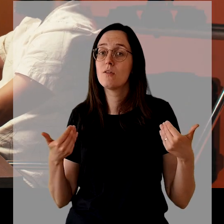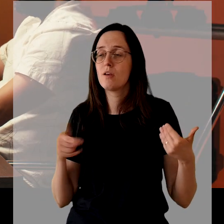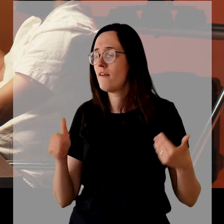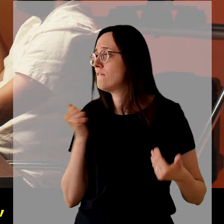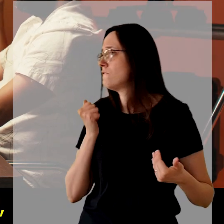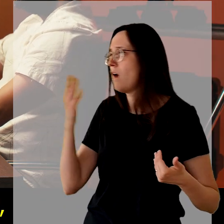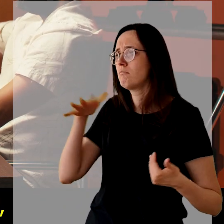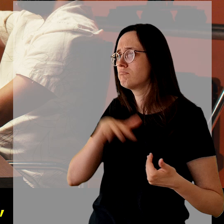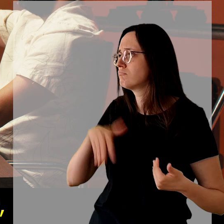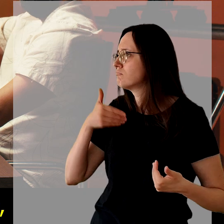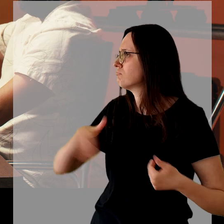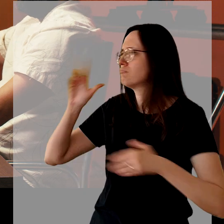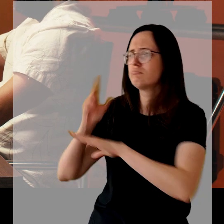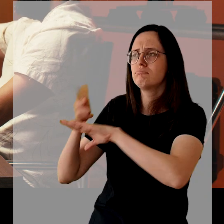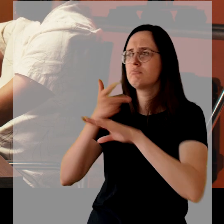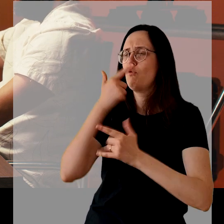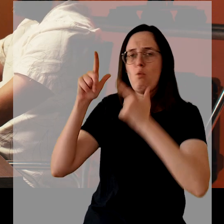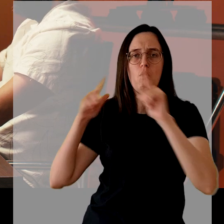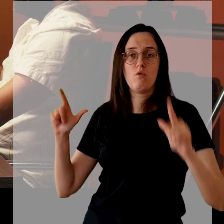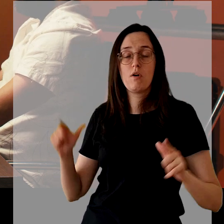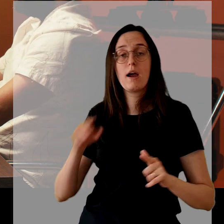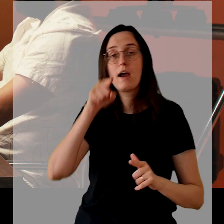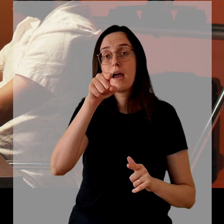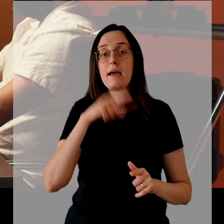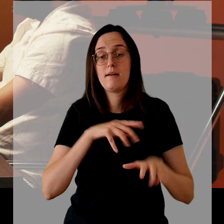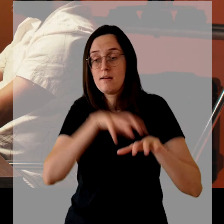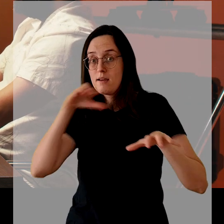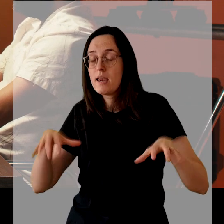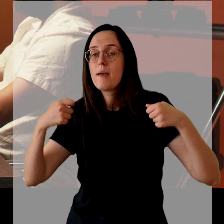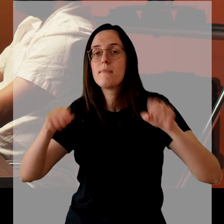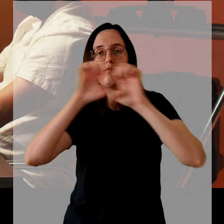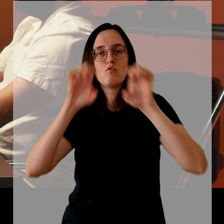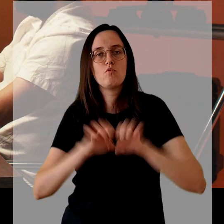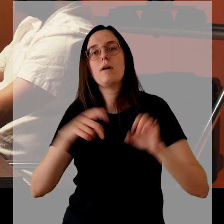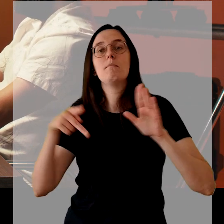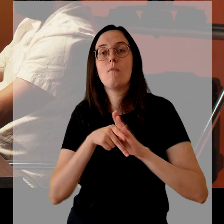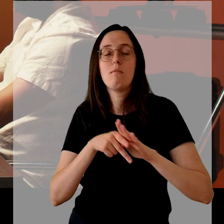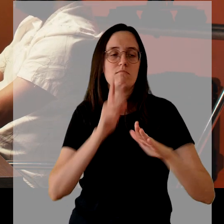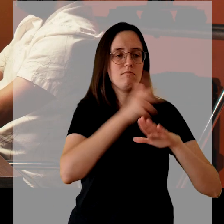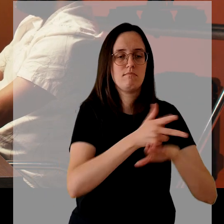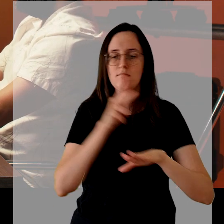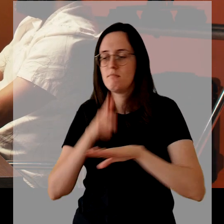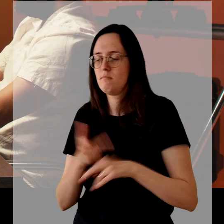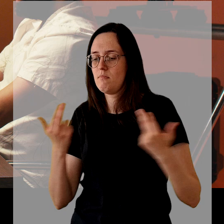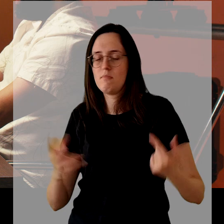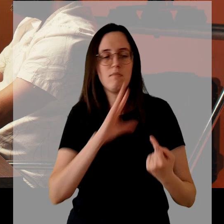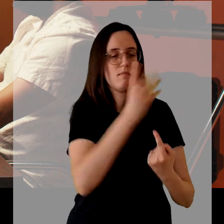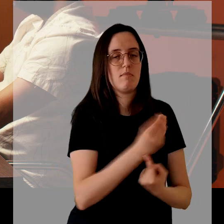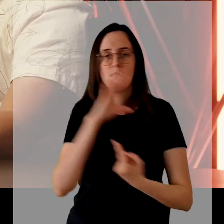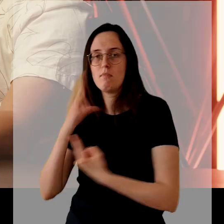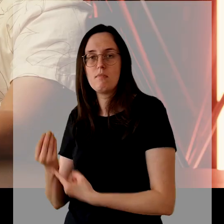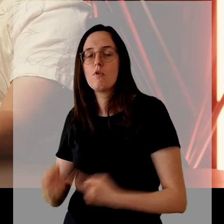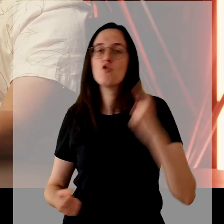primeira unidade, né? A segunda unidade sai a campo fazer outra coisa. Para você ter uma segunda unidade, você tem que estruturar uma segunda unidade de câmera, uma segunda unidade de